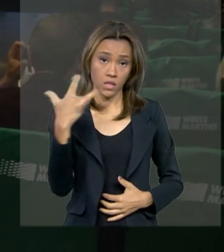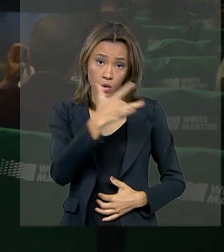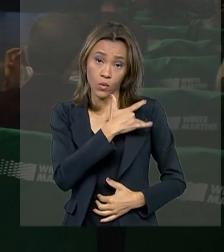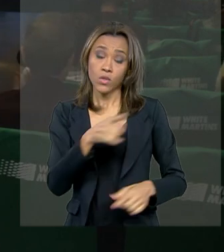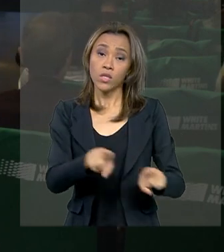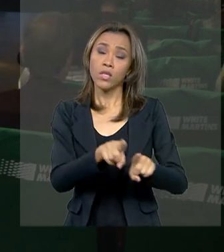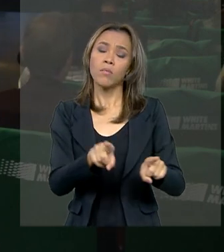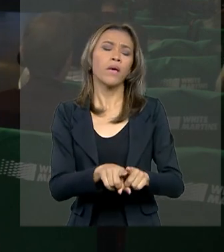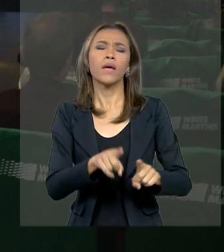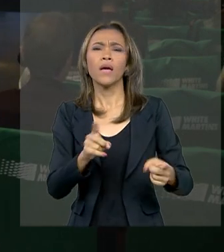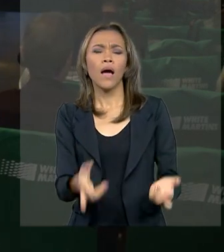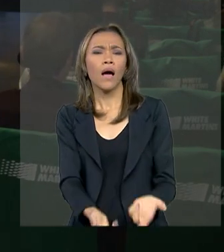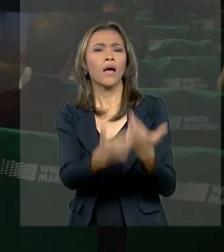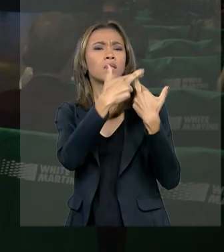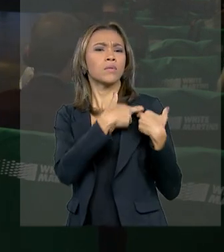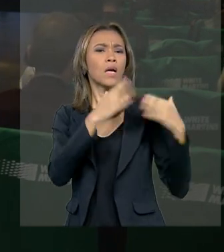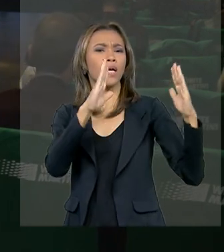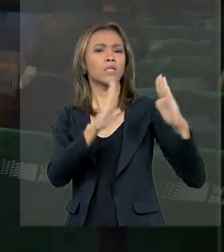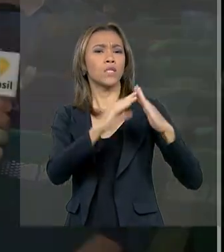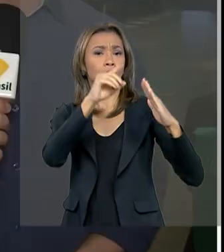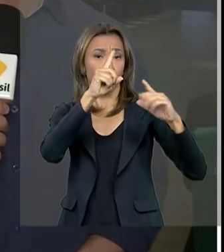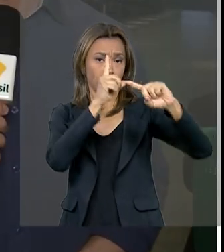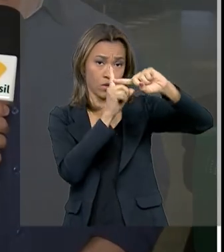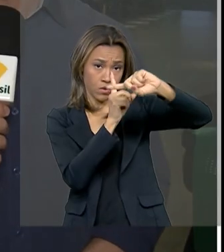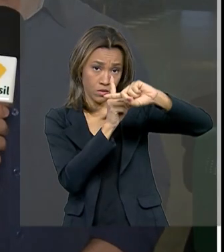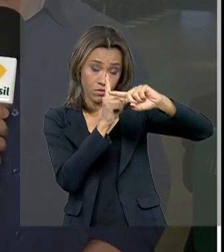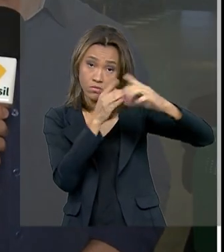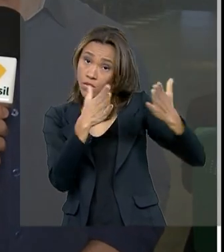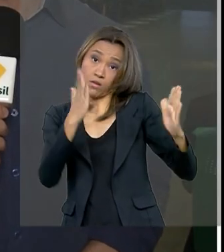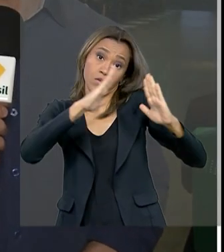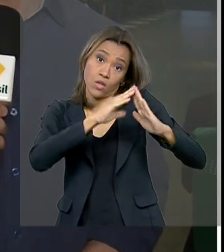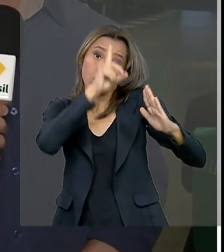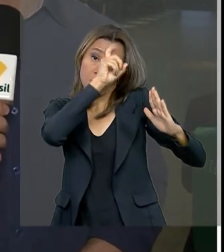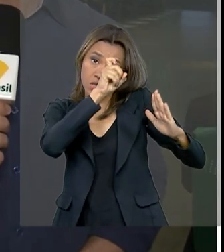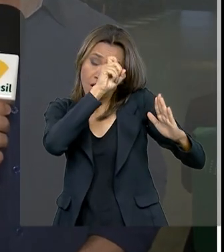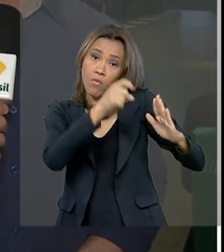integrador do sistema. Renata. Obrigada, Dimas, pelas suas informações.